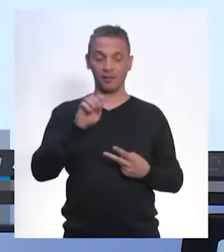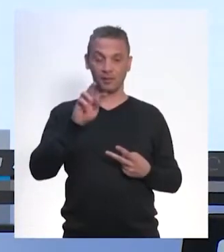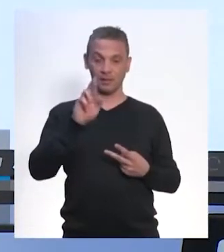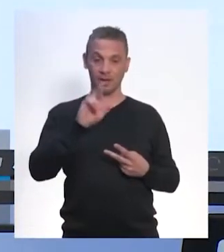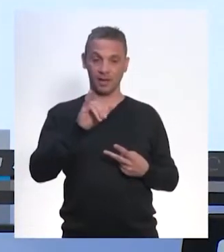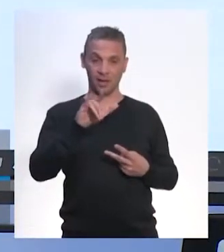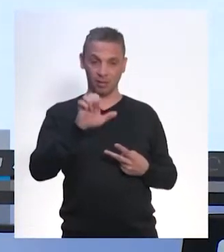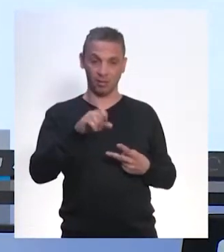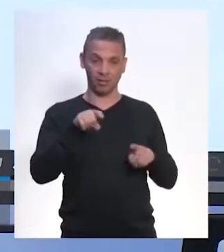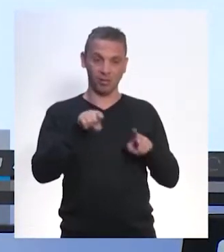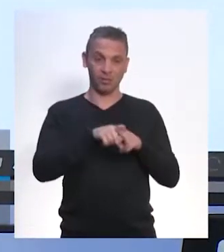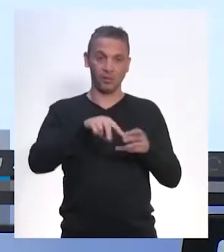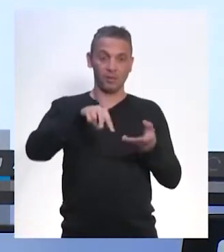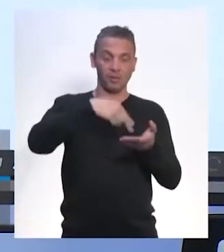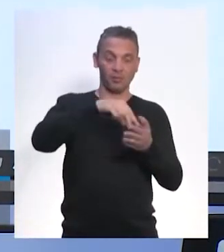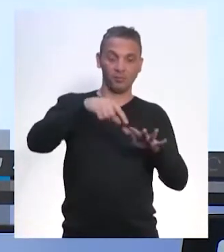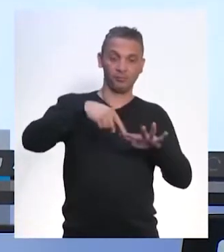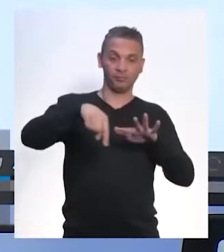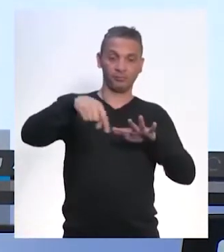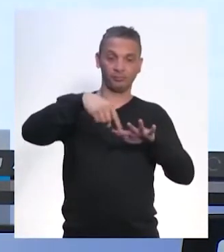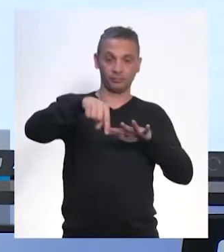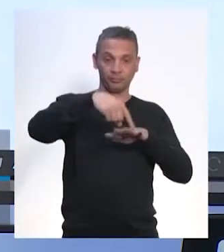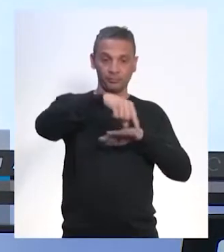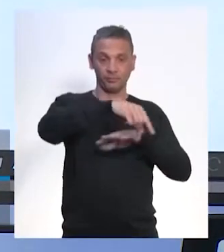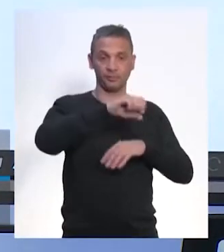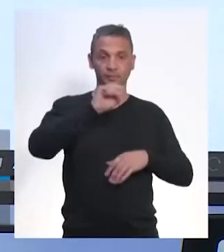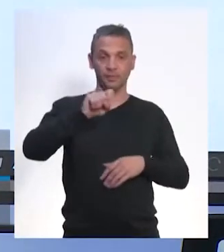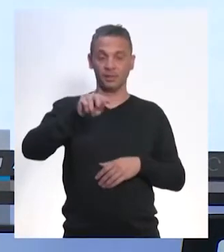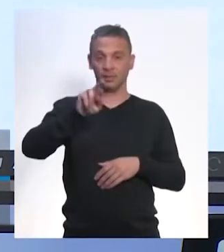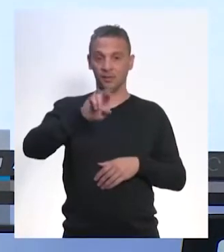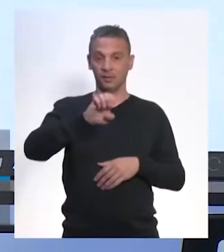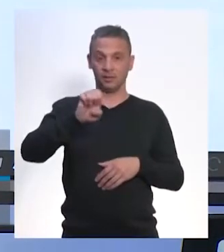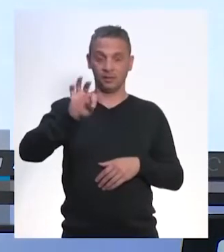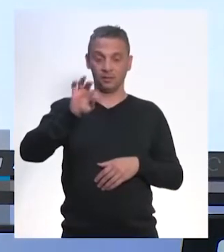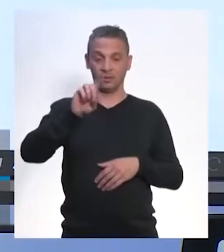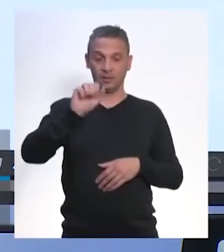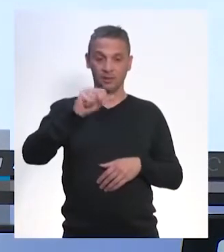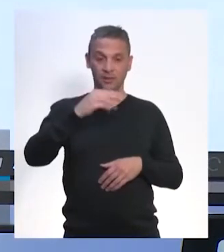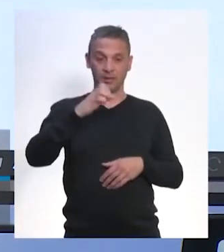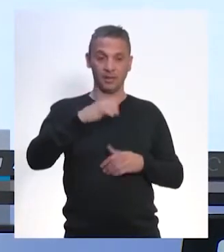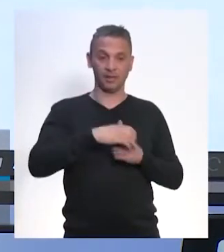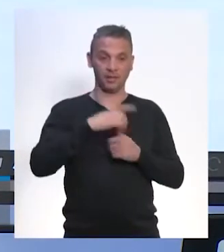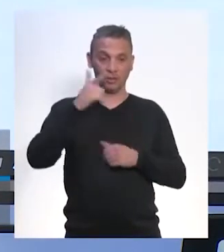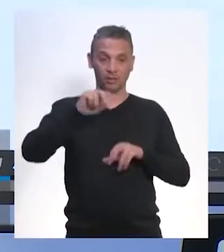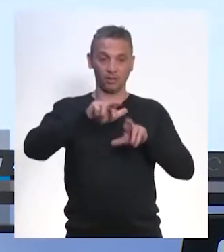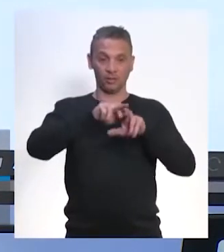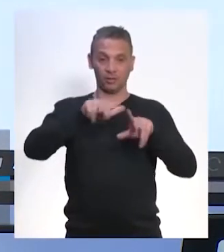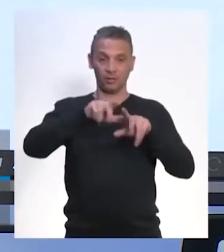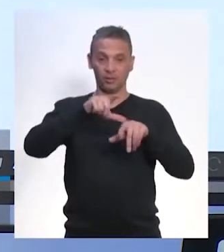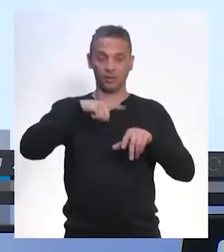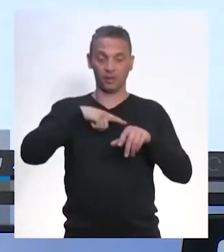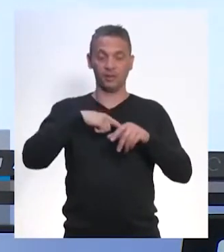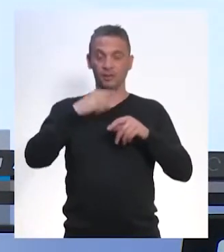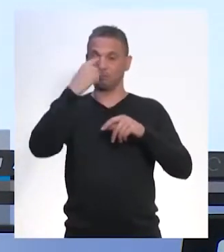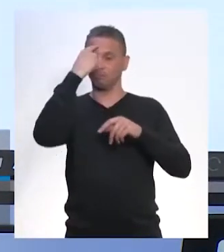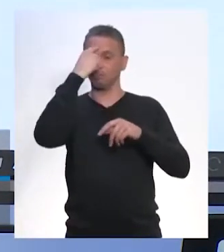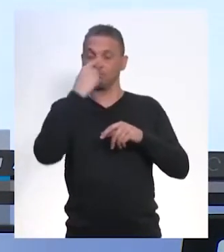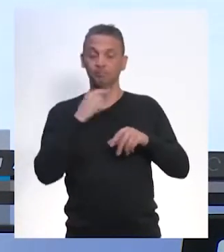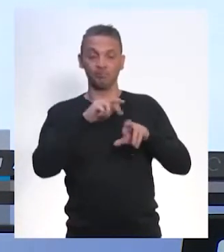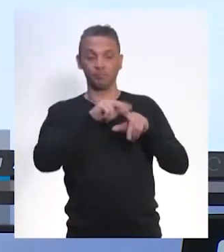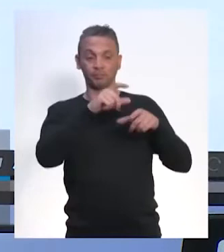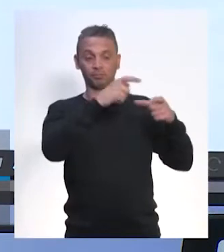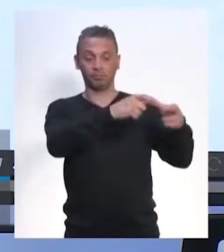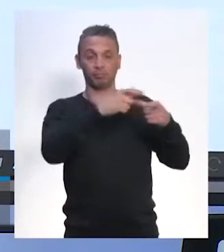já está entrando nas modalidades das street dance, que já é outra modalidade. Então, você tem estilos, né, que são